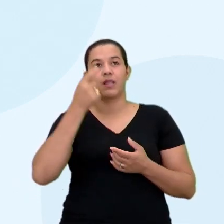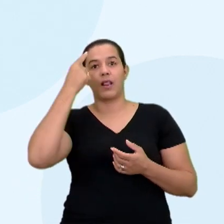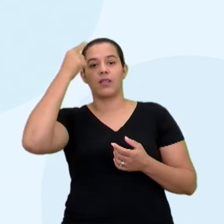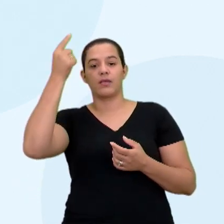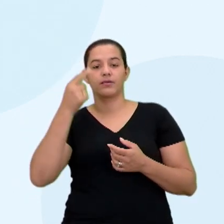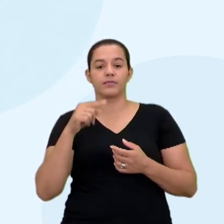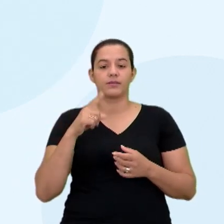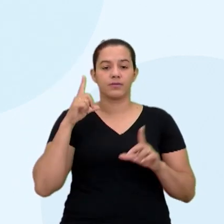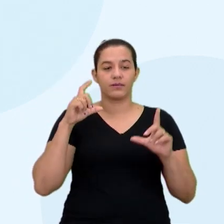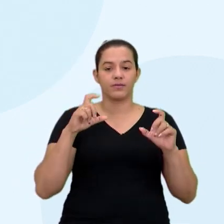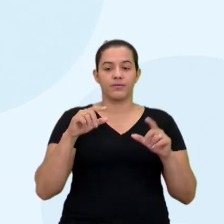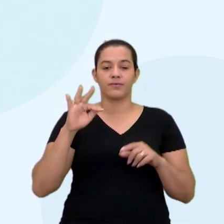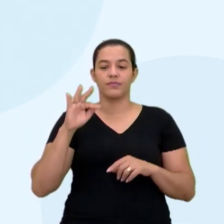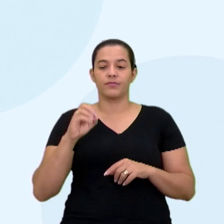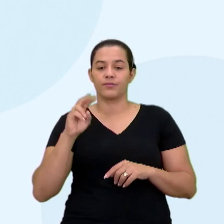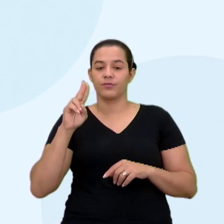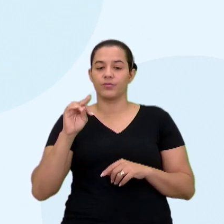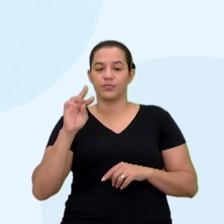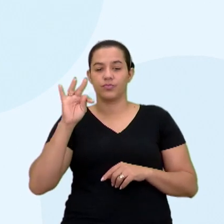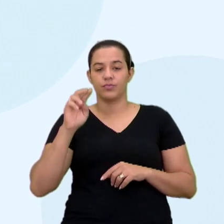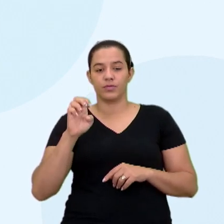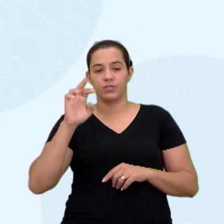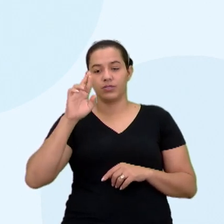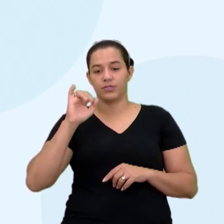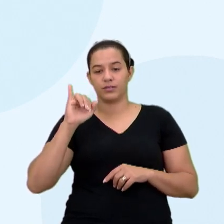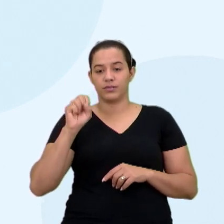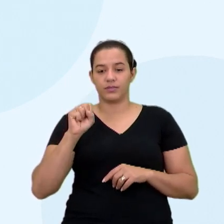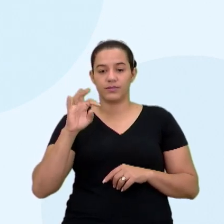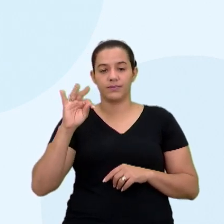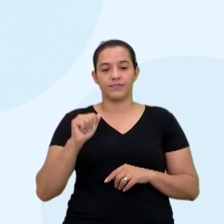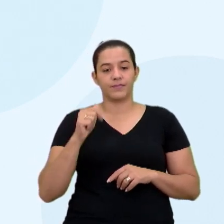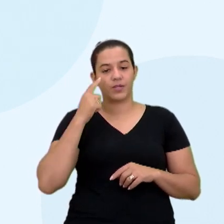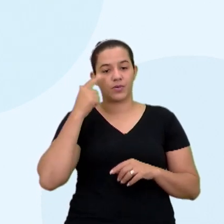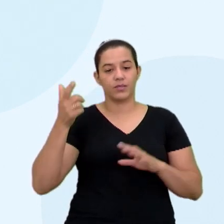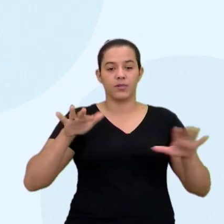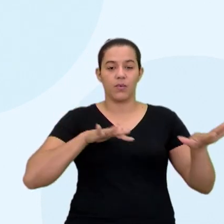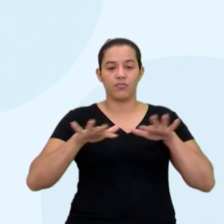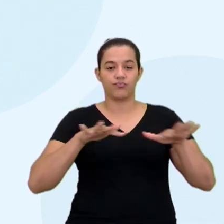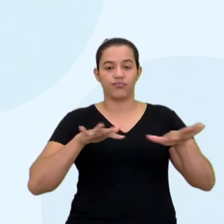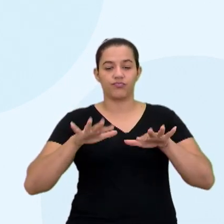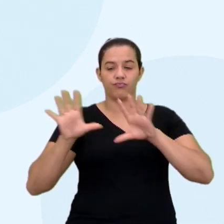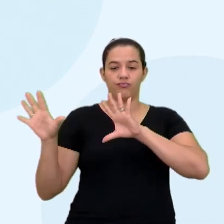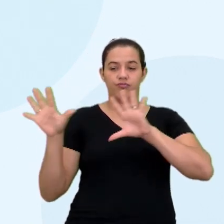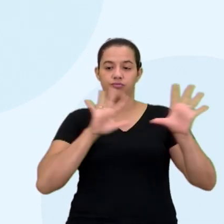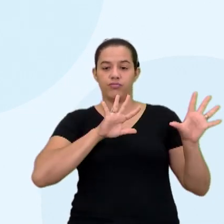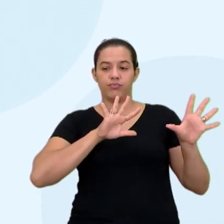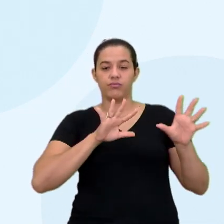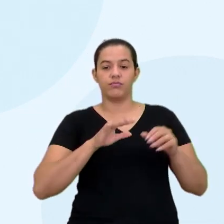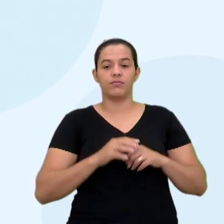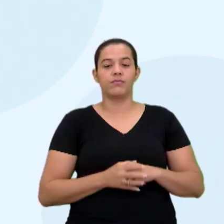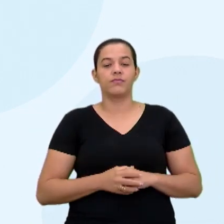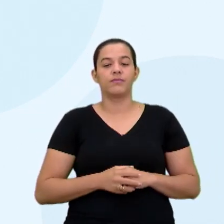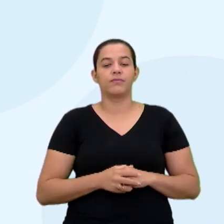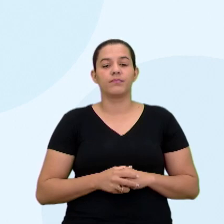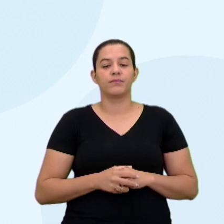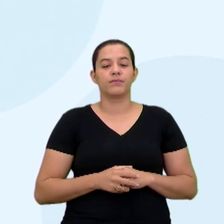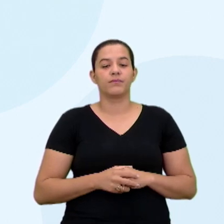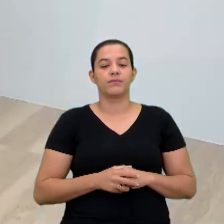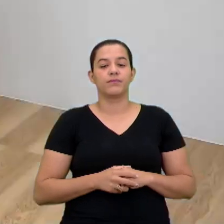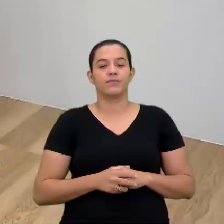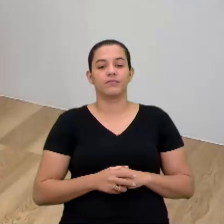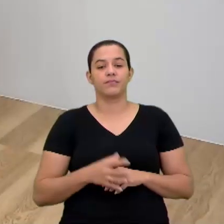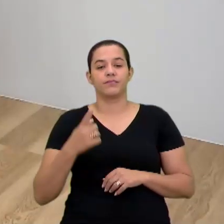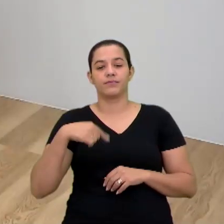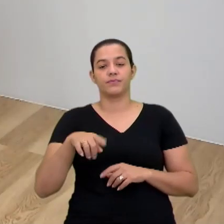a foto futurista, né? Que é muito famosa com essa ideia do movimento. Que o atleta, eu já